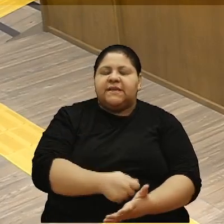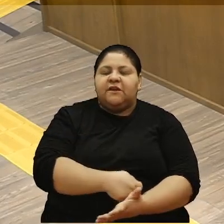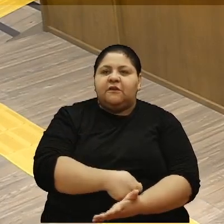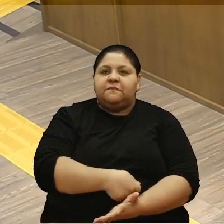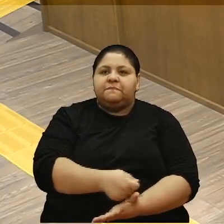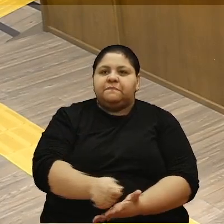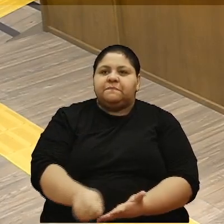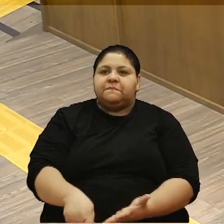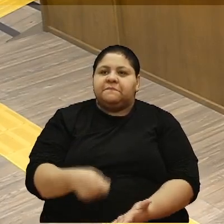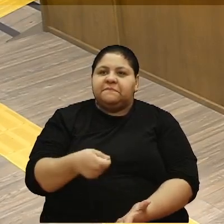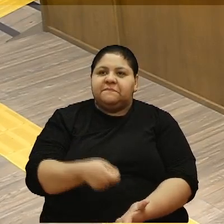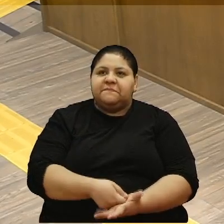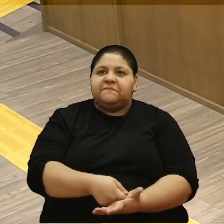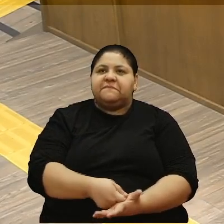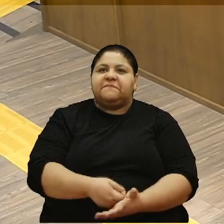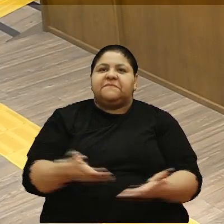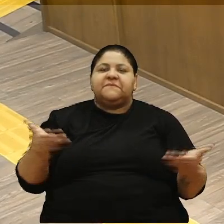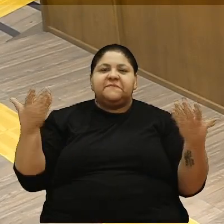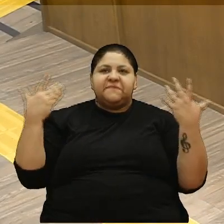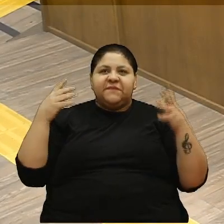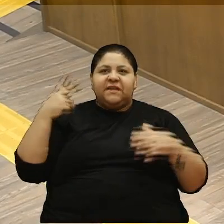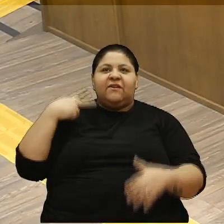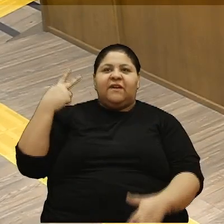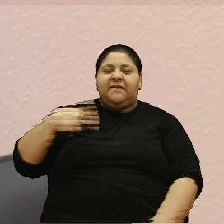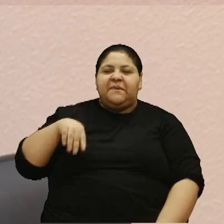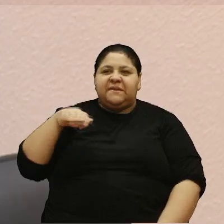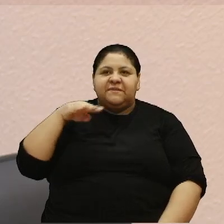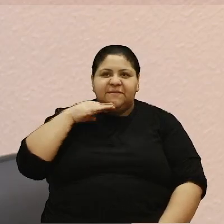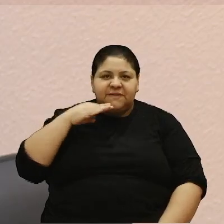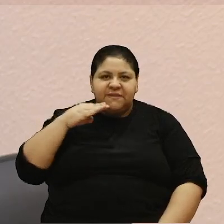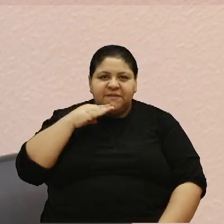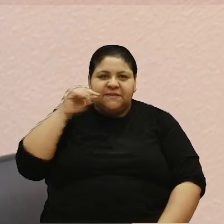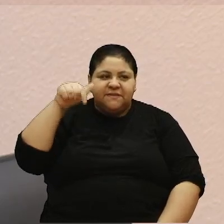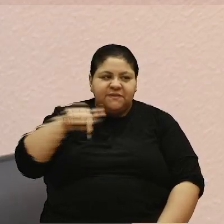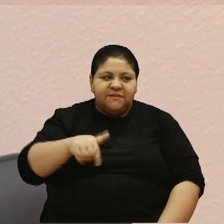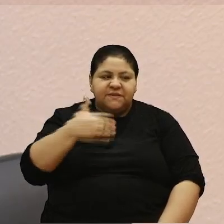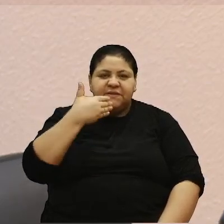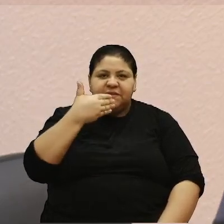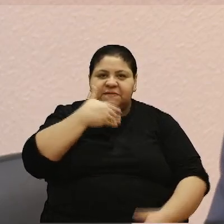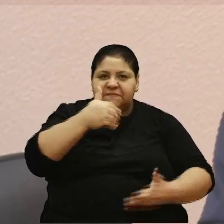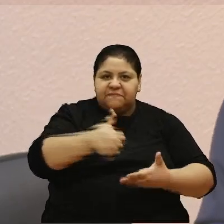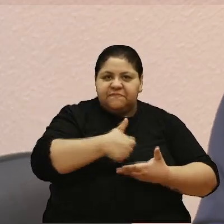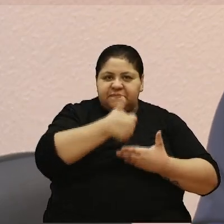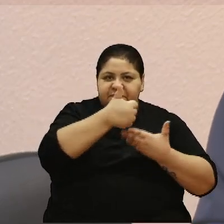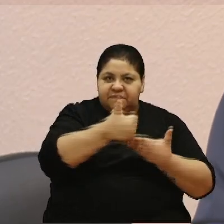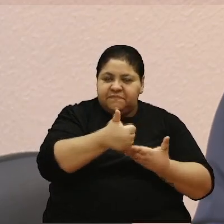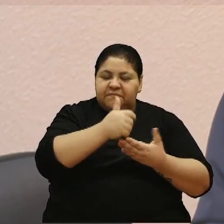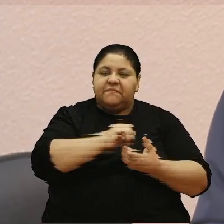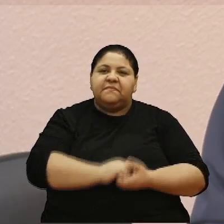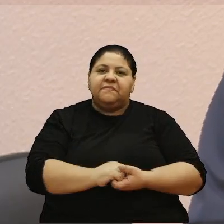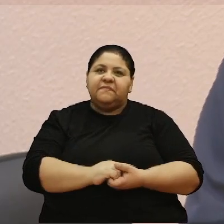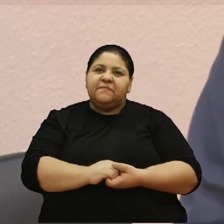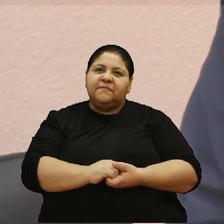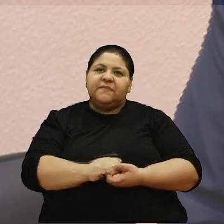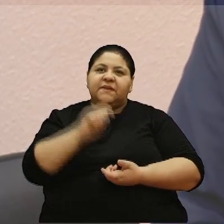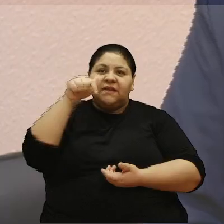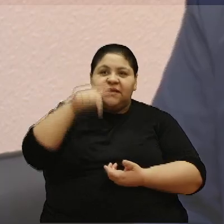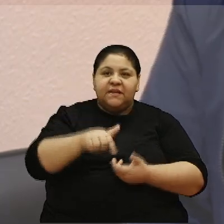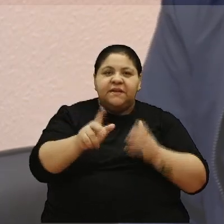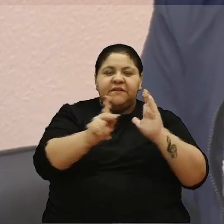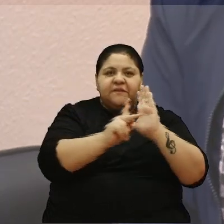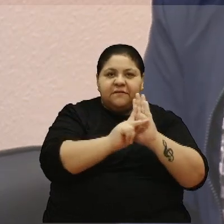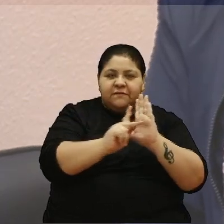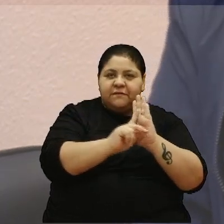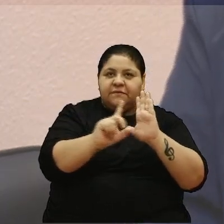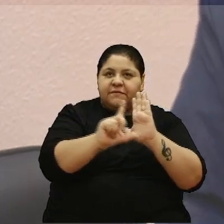Bortola pela proposição dessa moção de apoio a esse projeto de